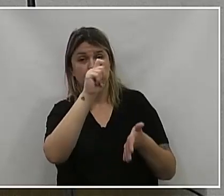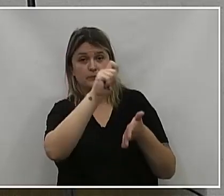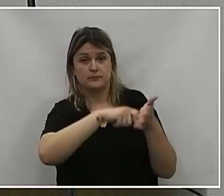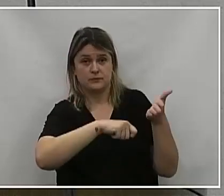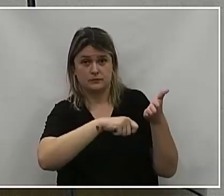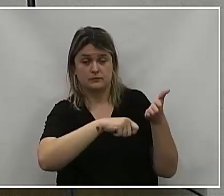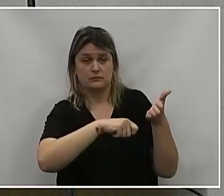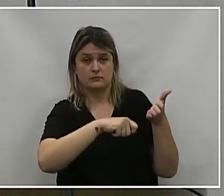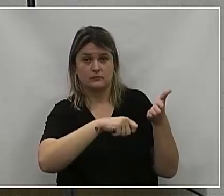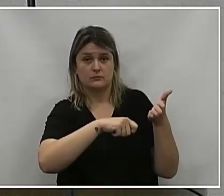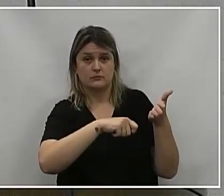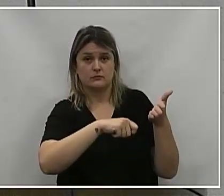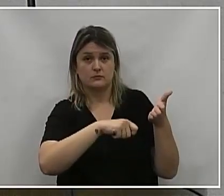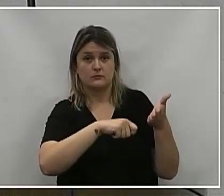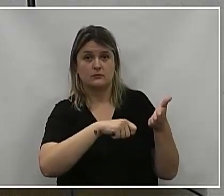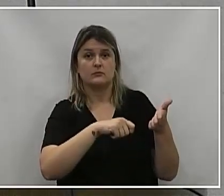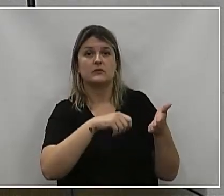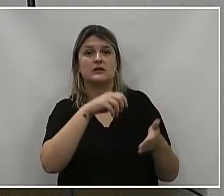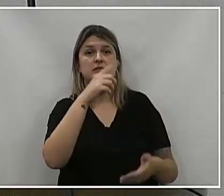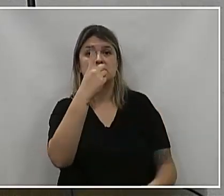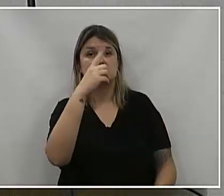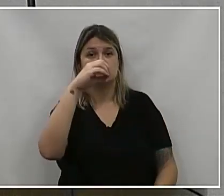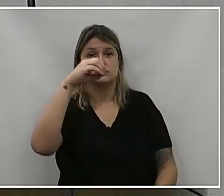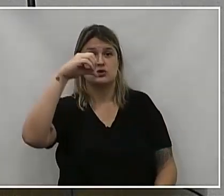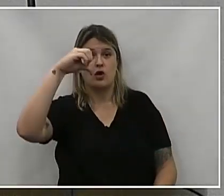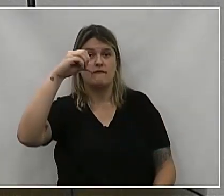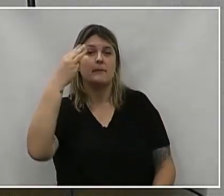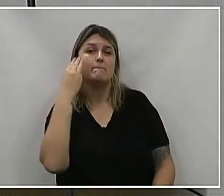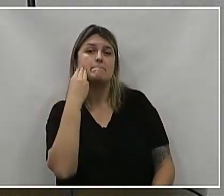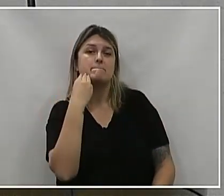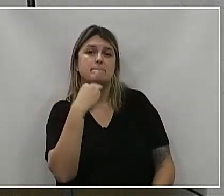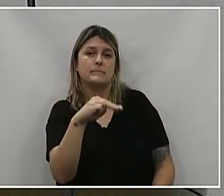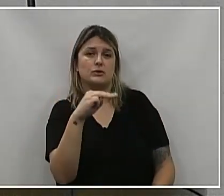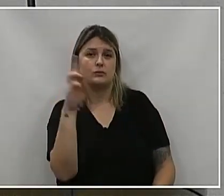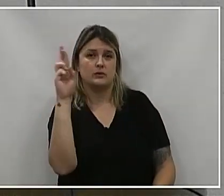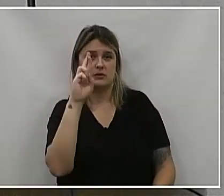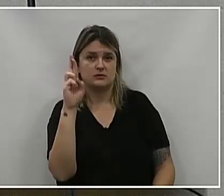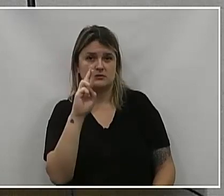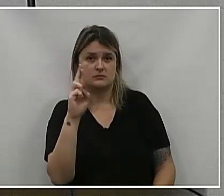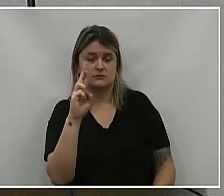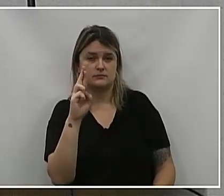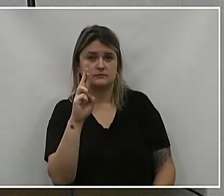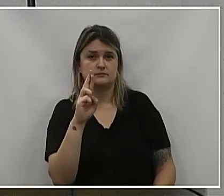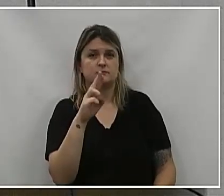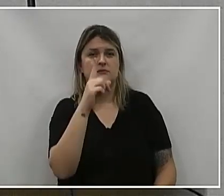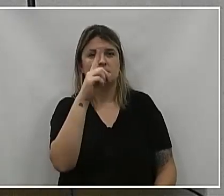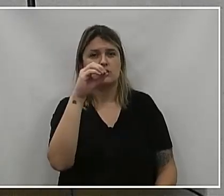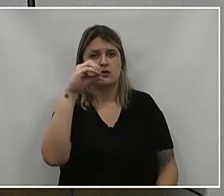na ordem de 109 milhões de reais,